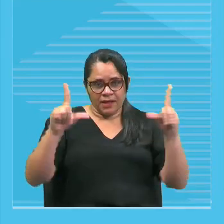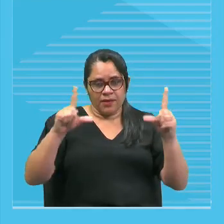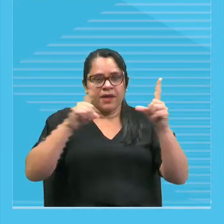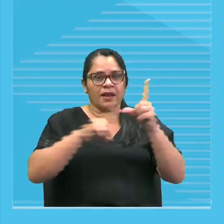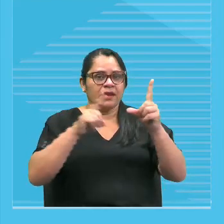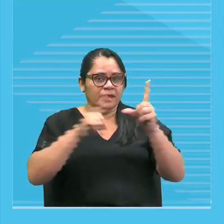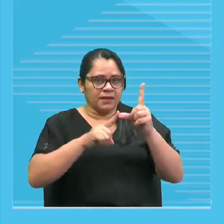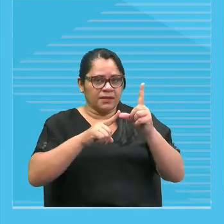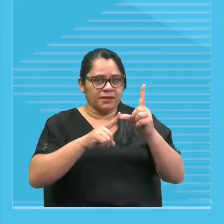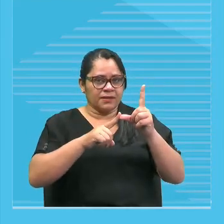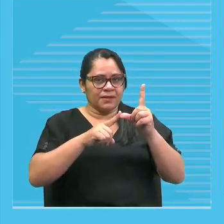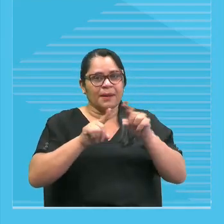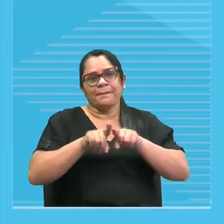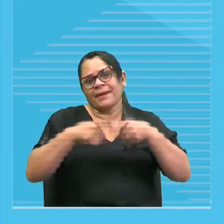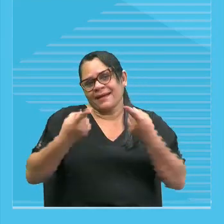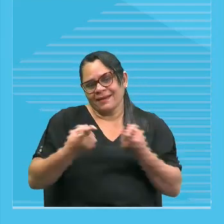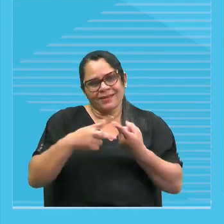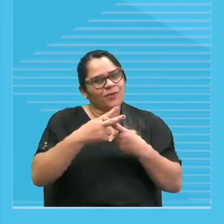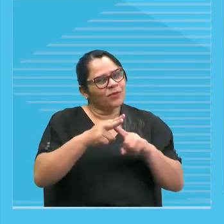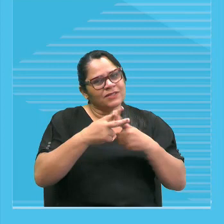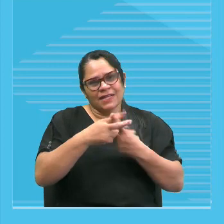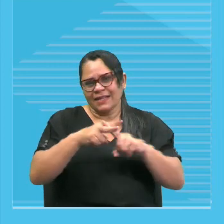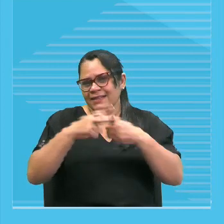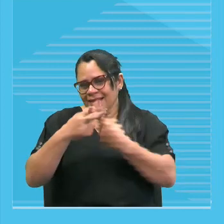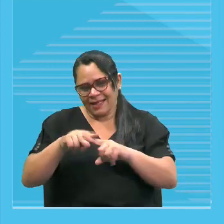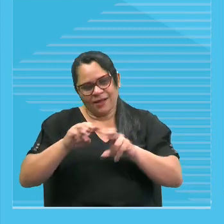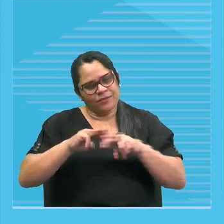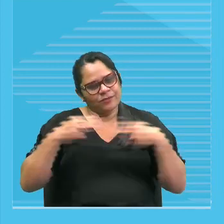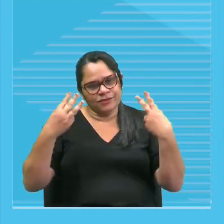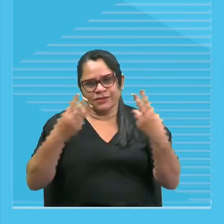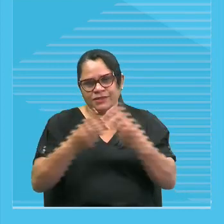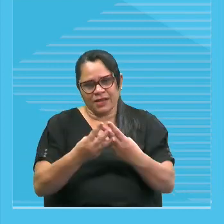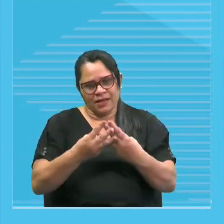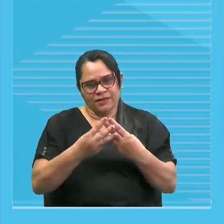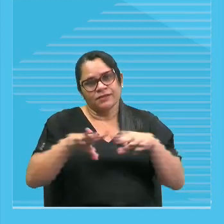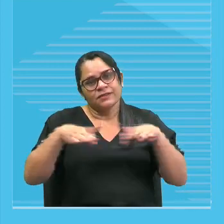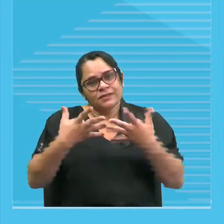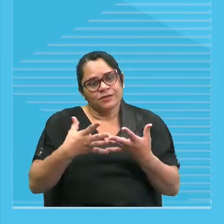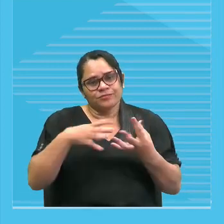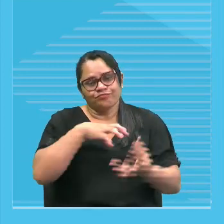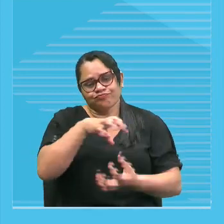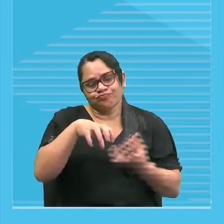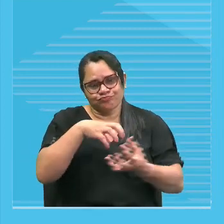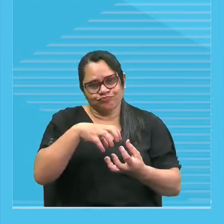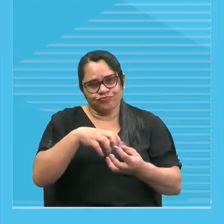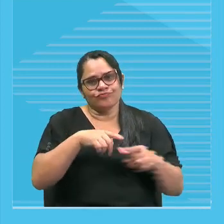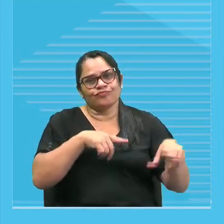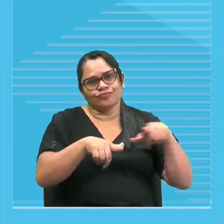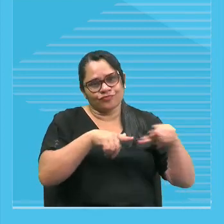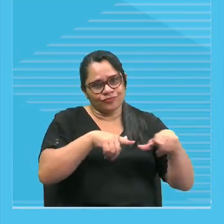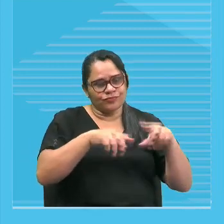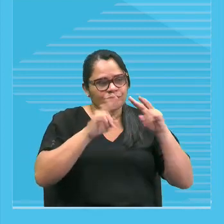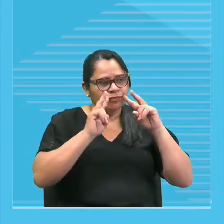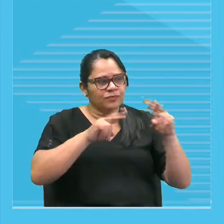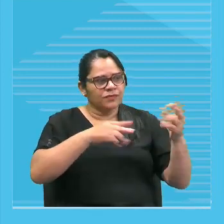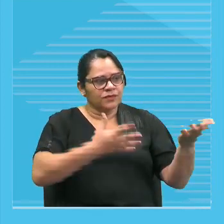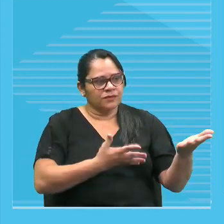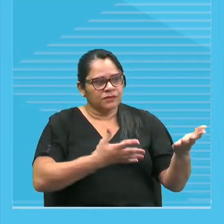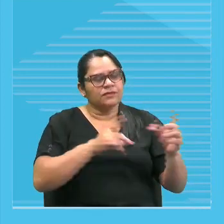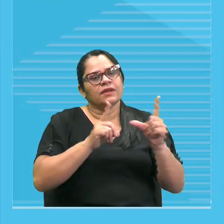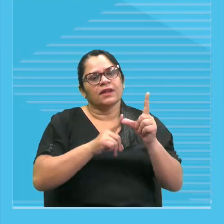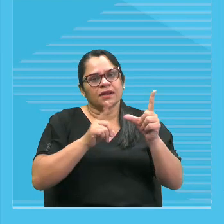ajustar a animação para o slide aí bagunça meu trabalho é a letra e